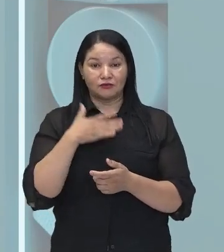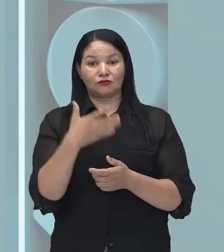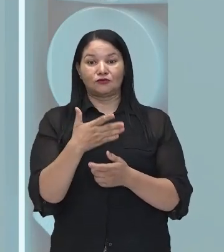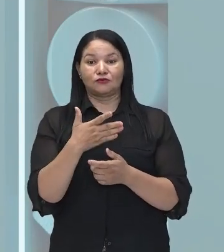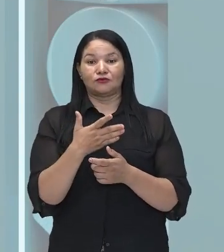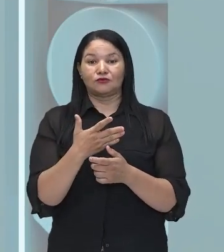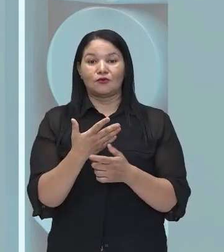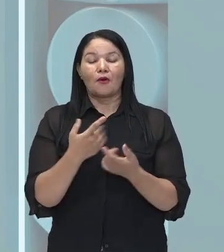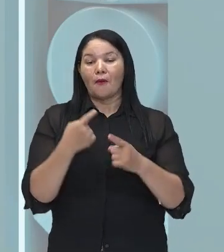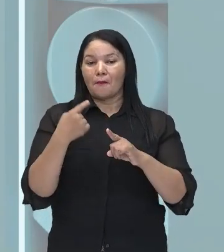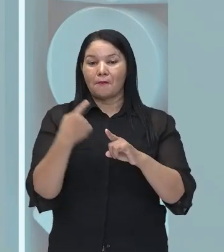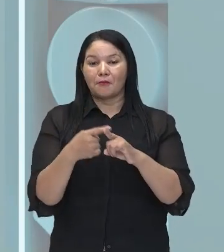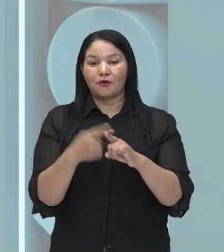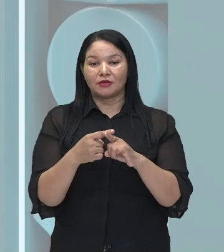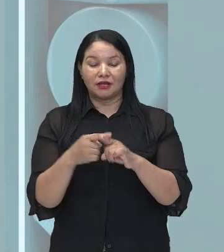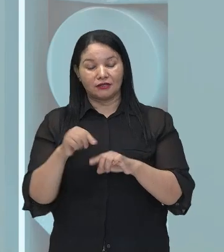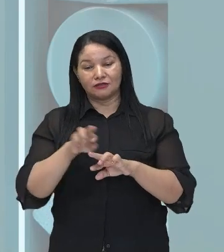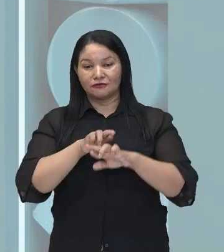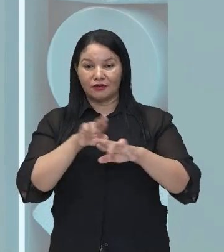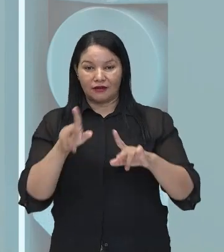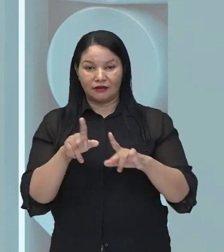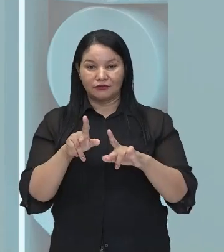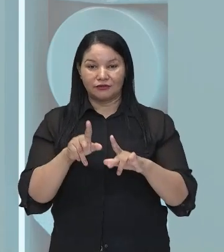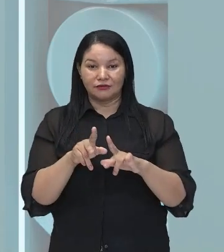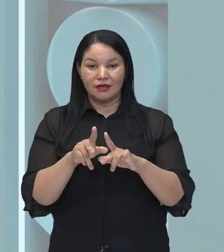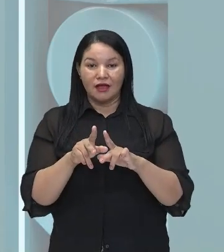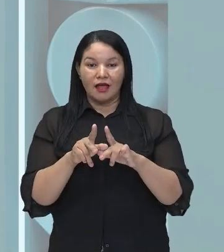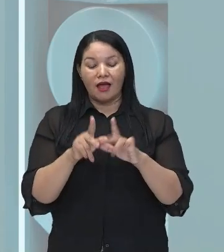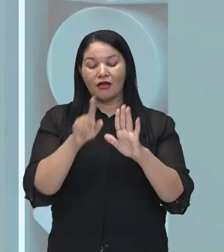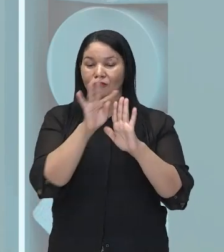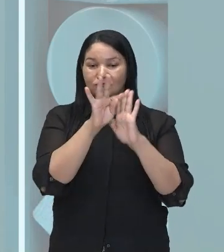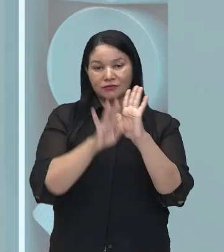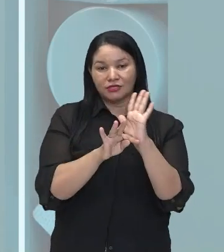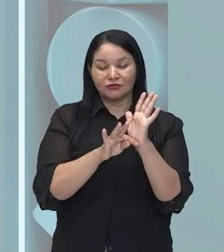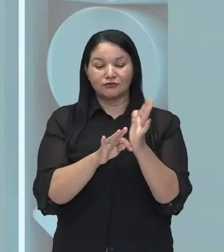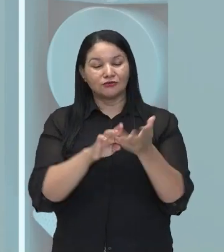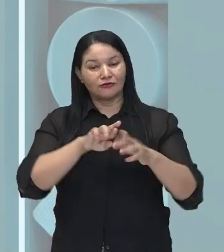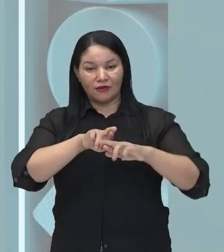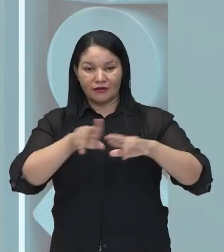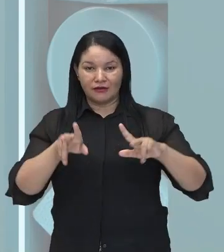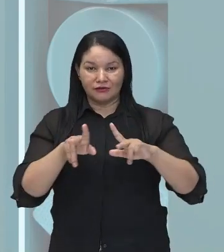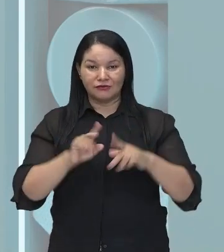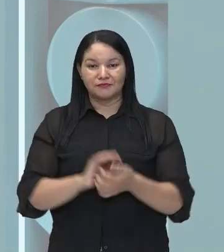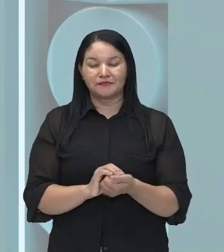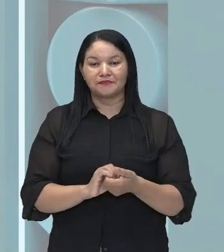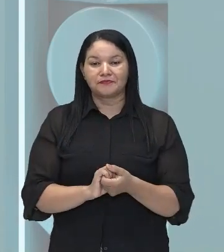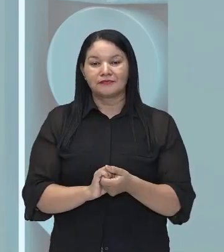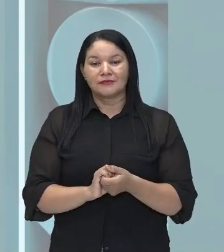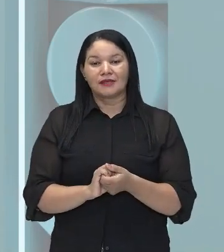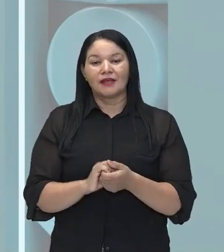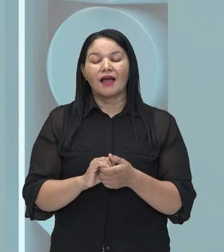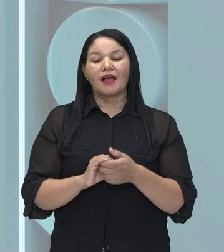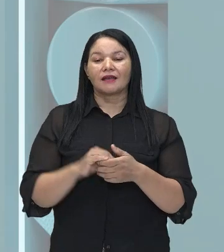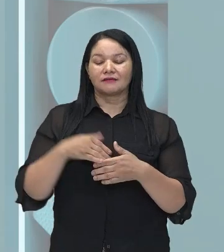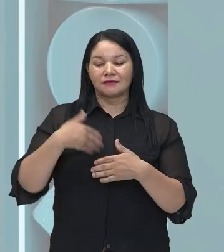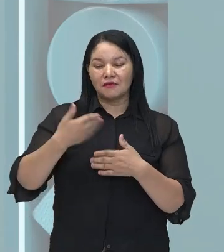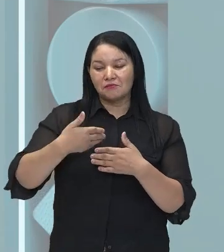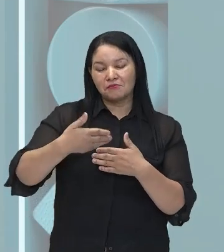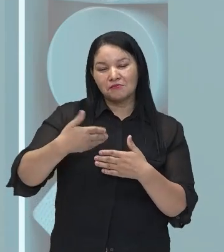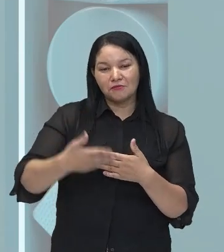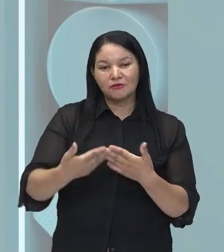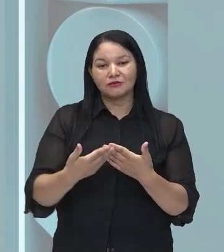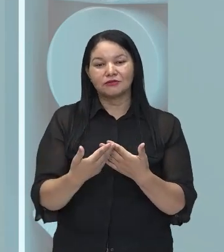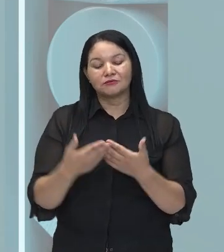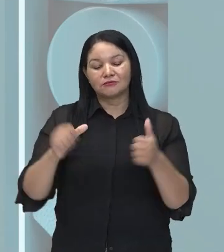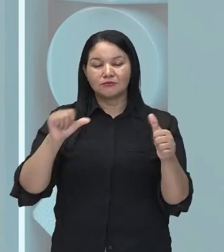com um quadro, então um contexto diferente, e que isso uma hora vai passar, porque isso daí é resultado de um cansaço, certo?